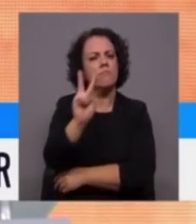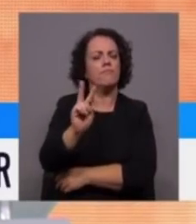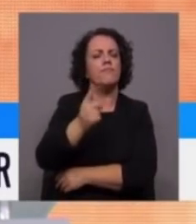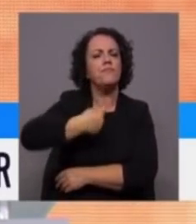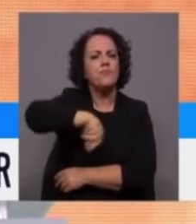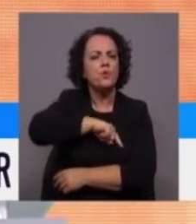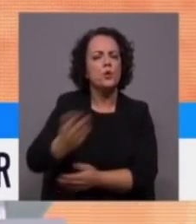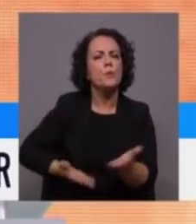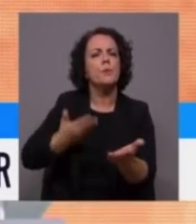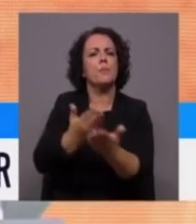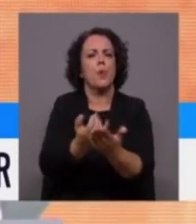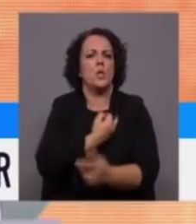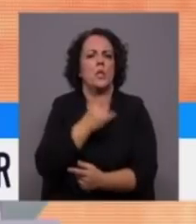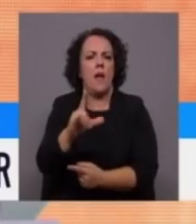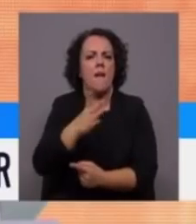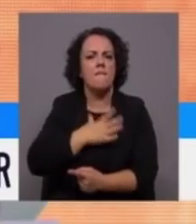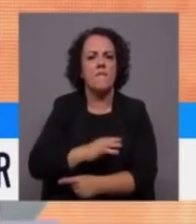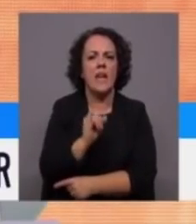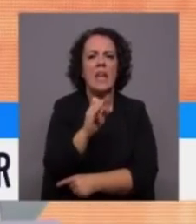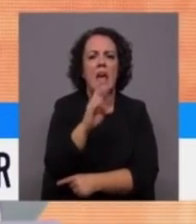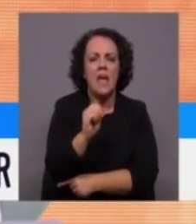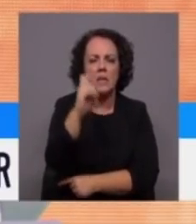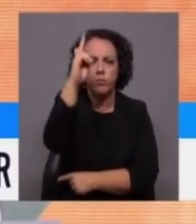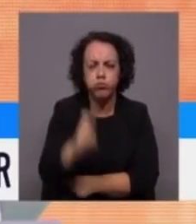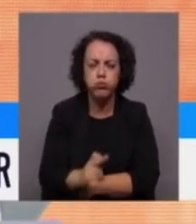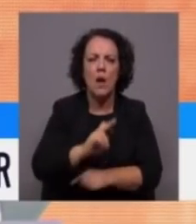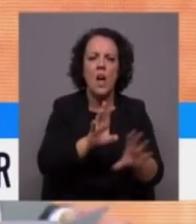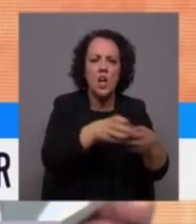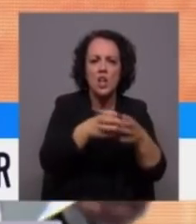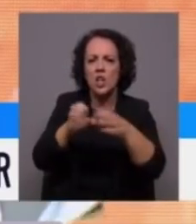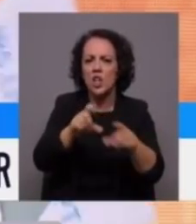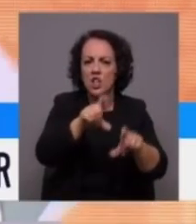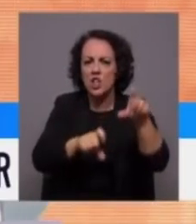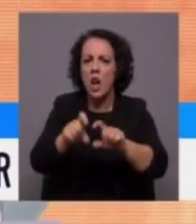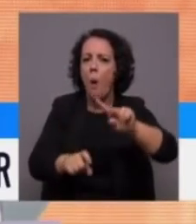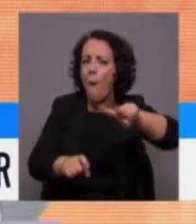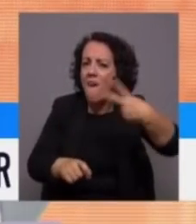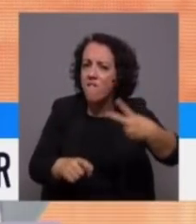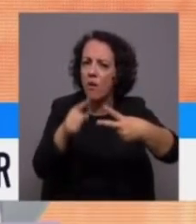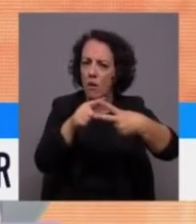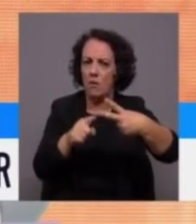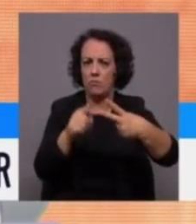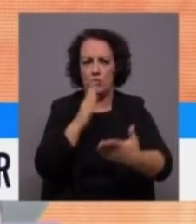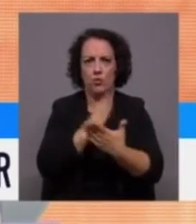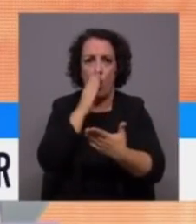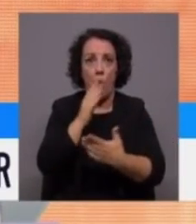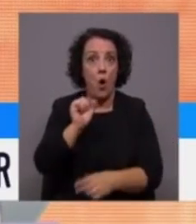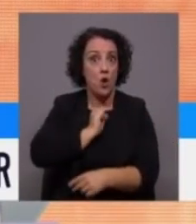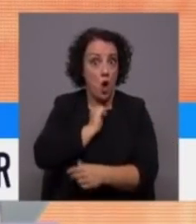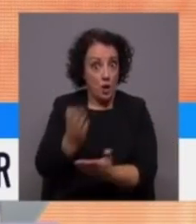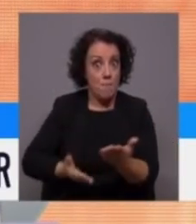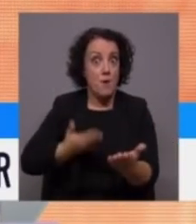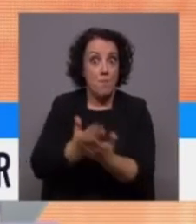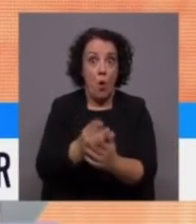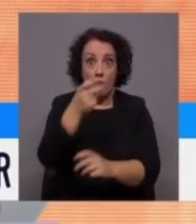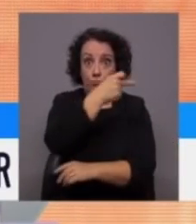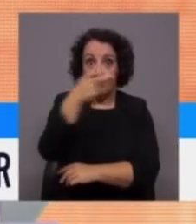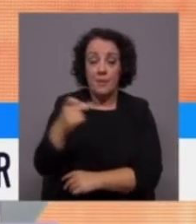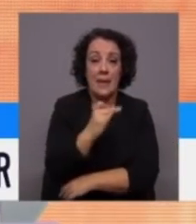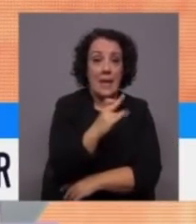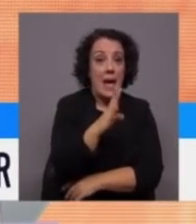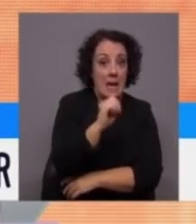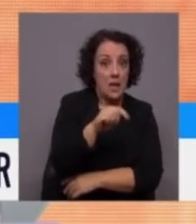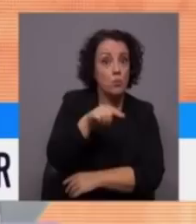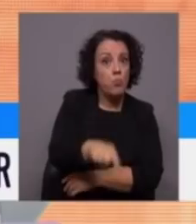eleições de baixar o RS para dois escalões representa concretamente para as suas vidas a um simulador da nossa proposta em rs.de